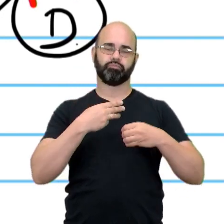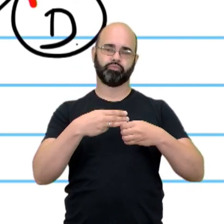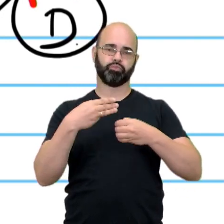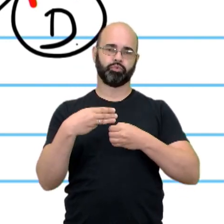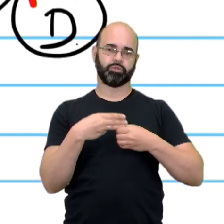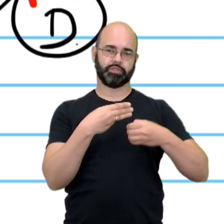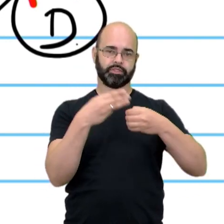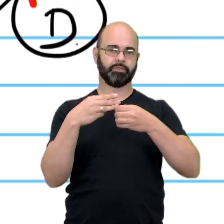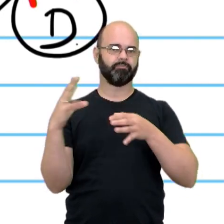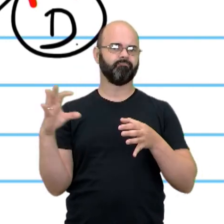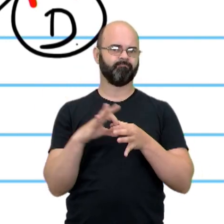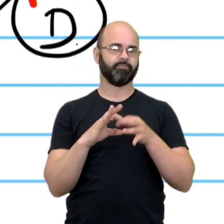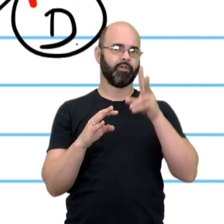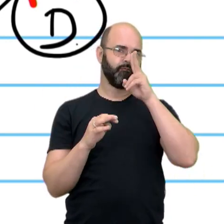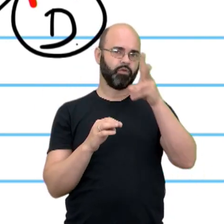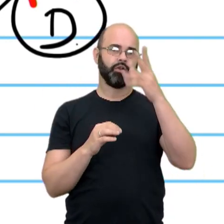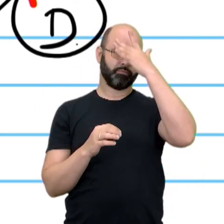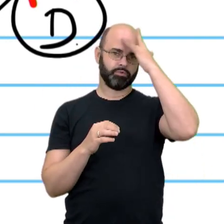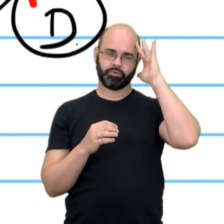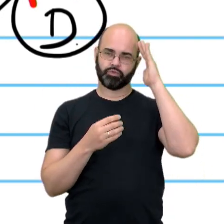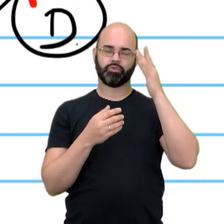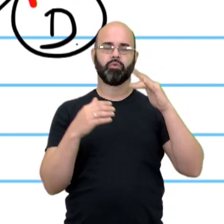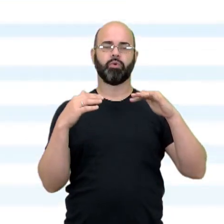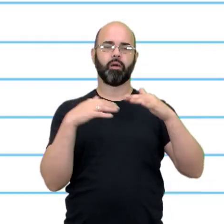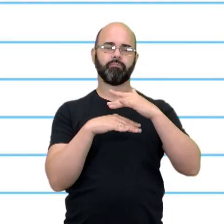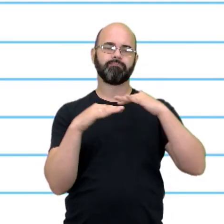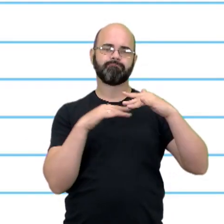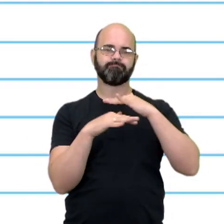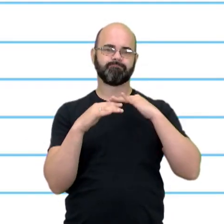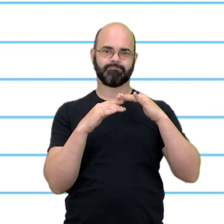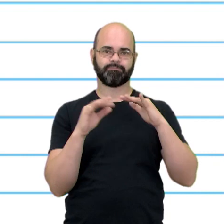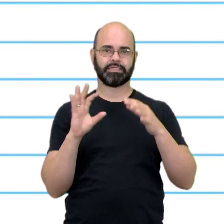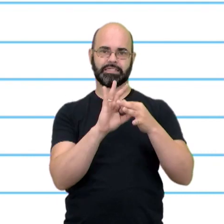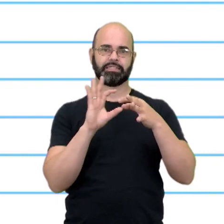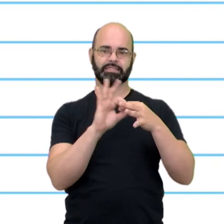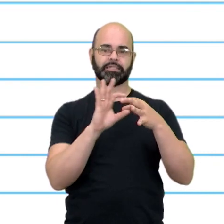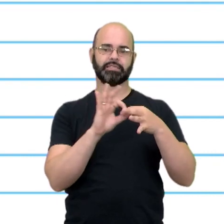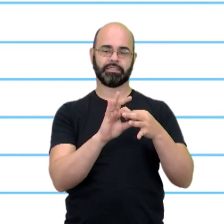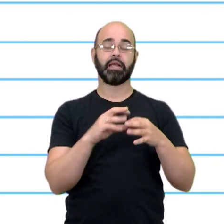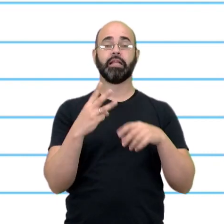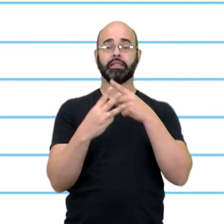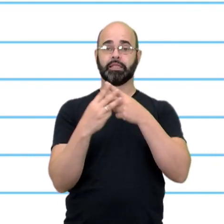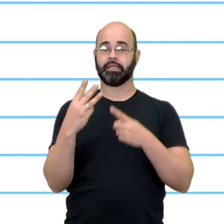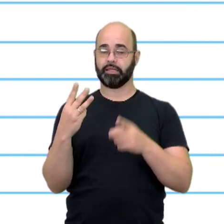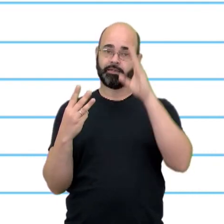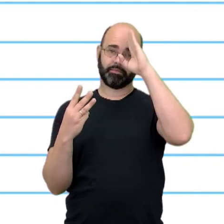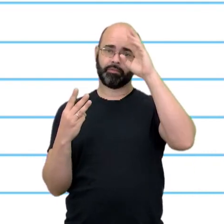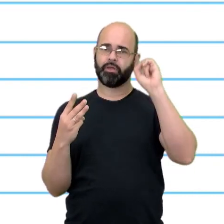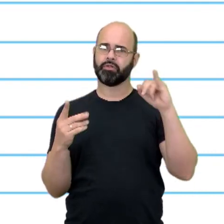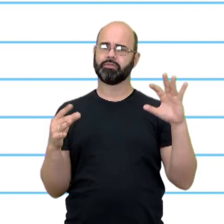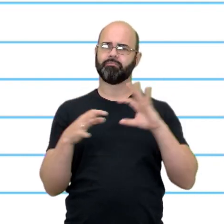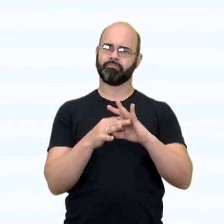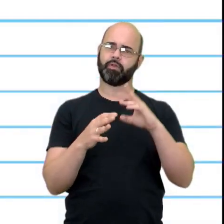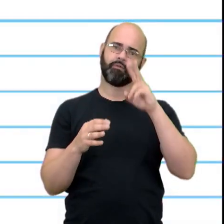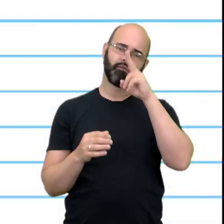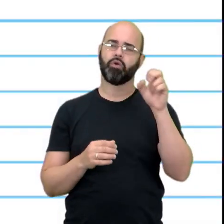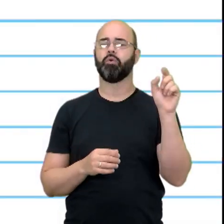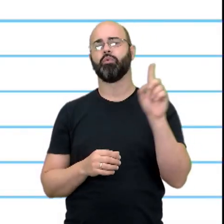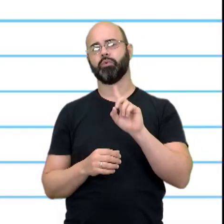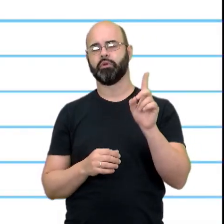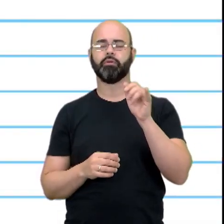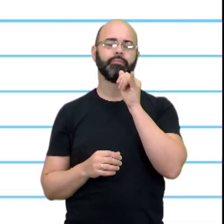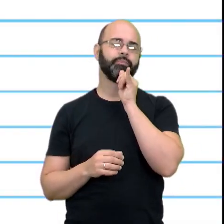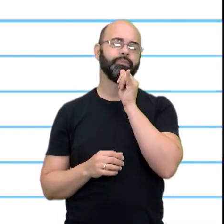forte integração populacional. Há 3 critérios para verificar se a integração é forte ou não. Utilizaremos como